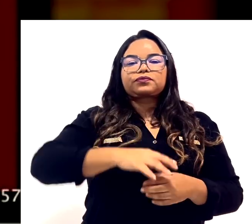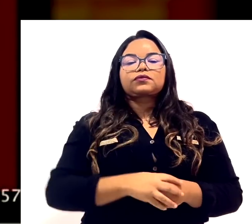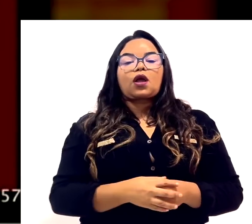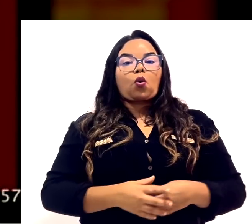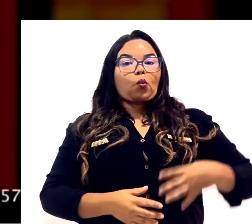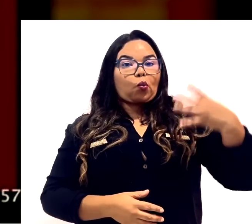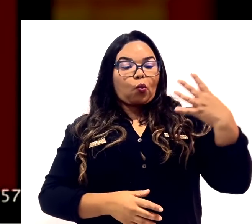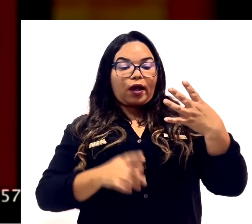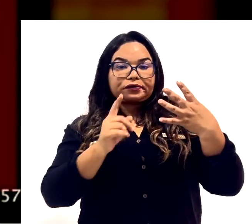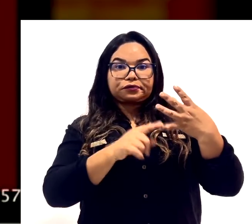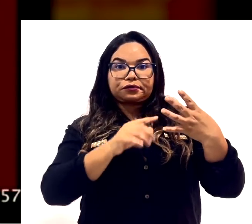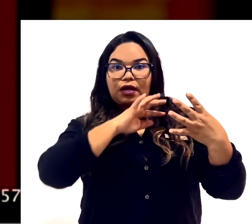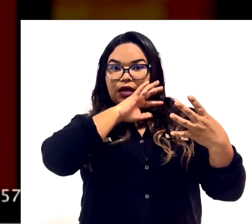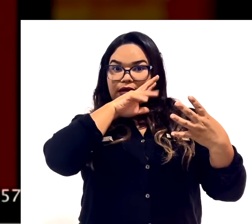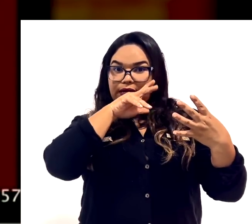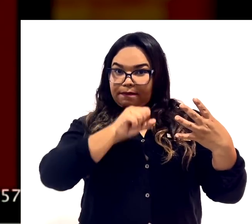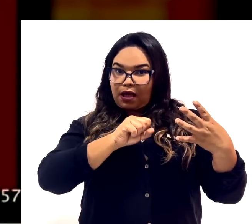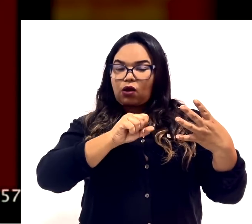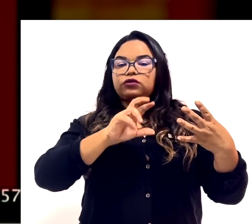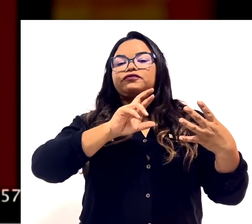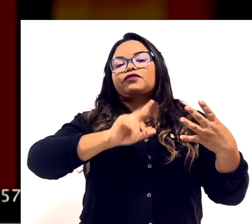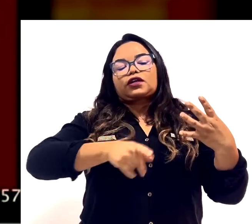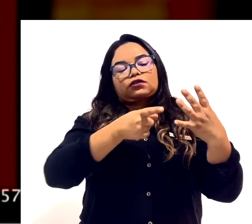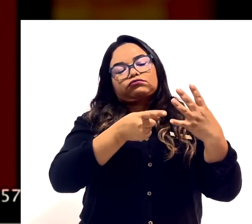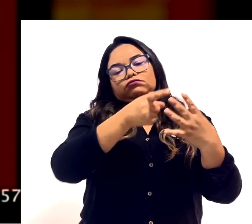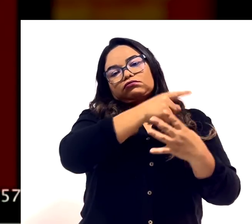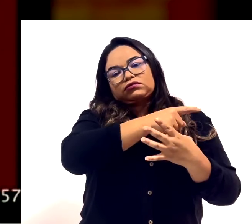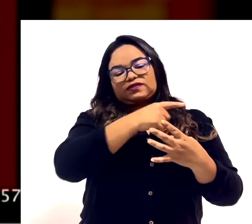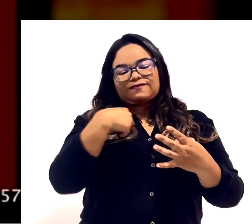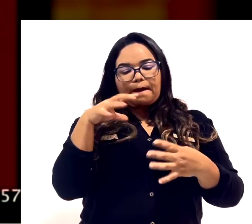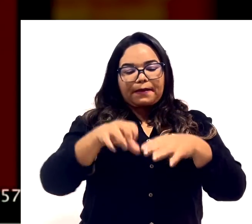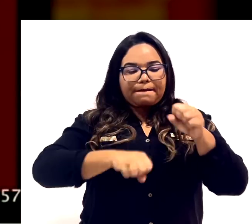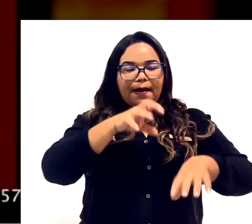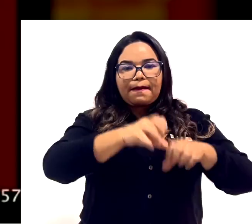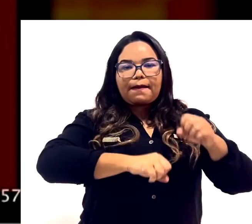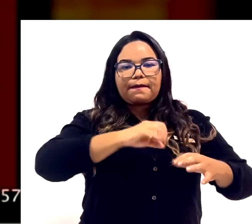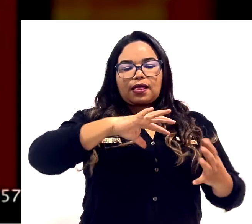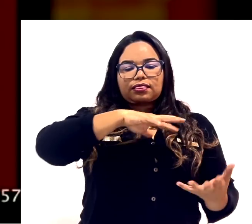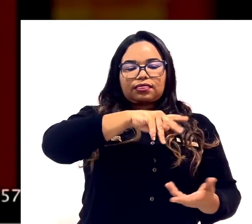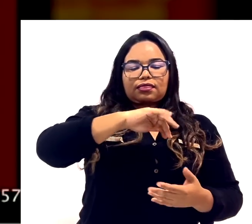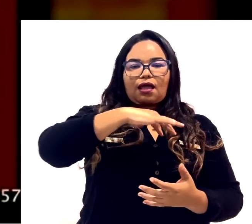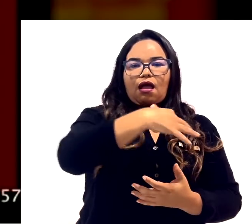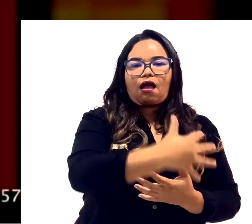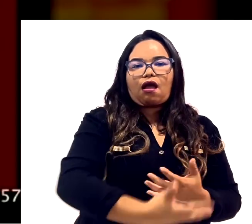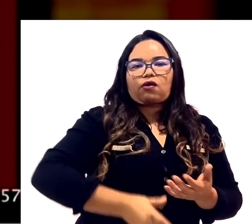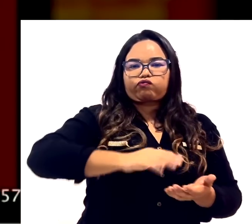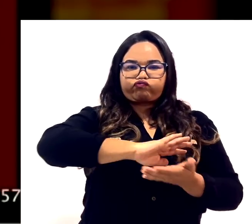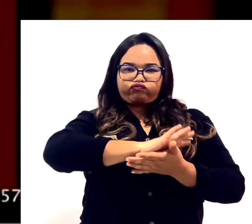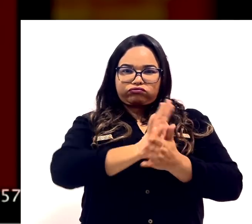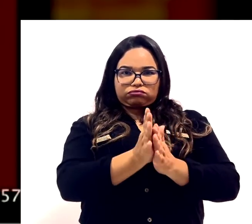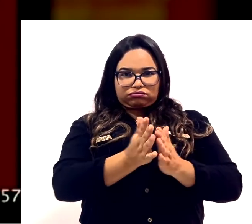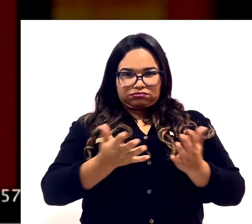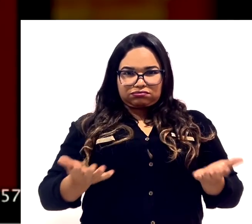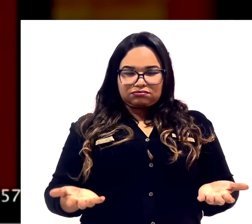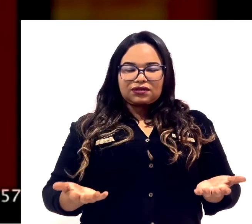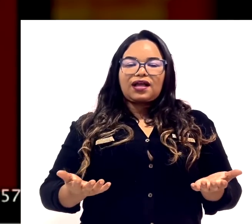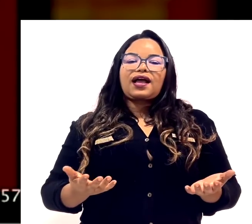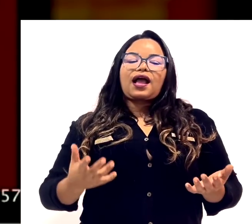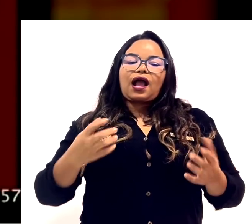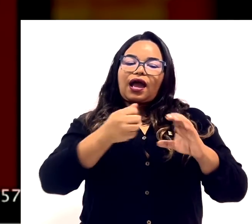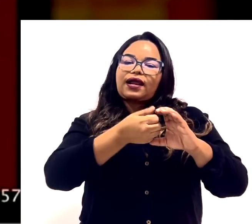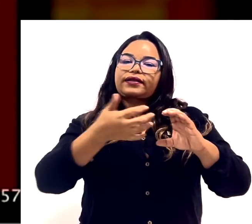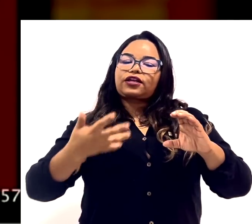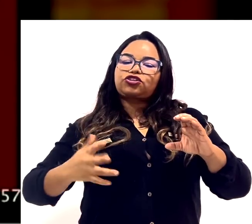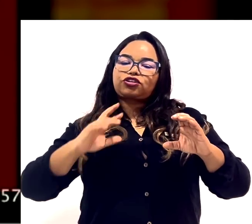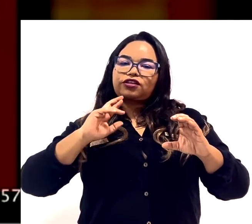O quarto animal, o qual será diferente, devorará toda a terra. A sua característica diferente